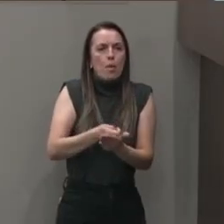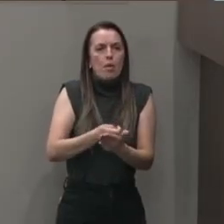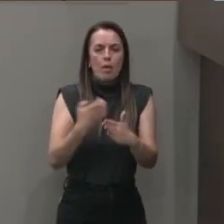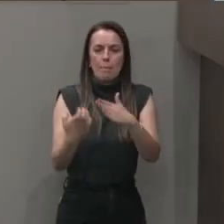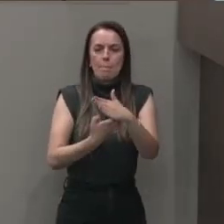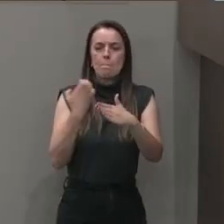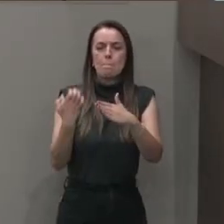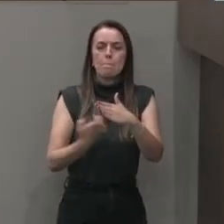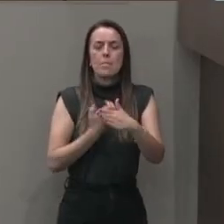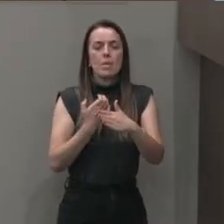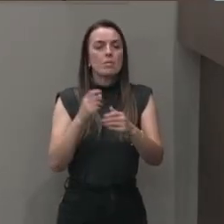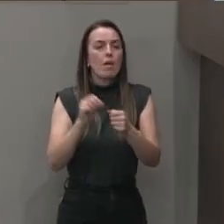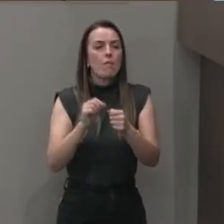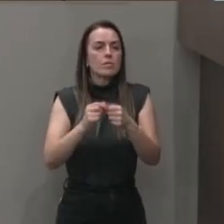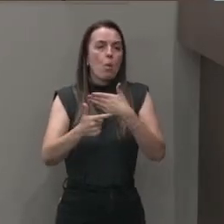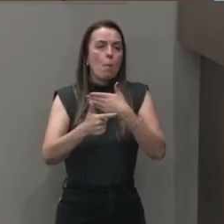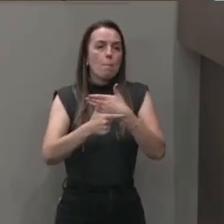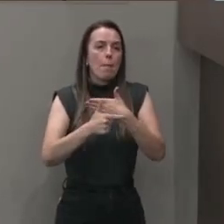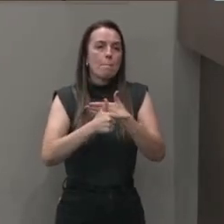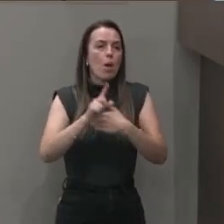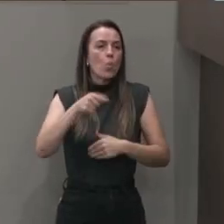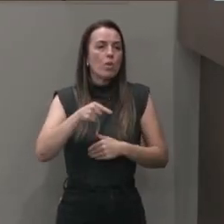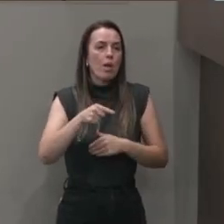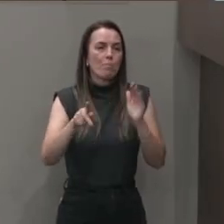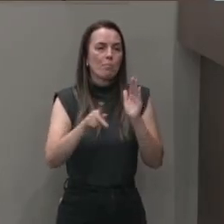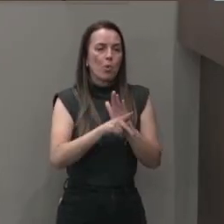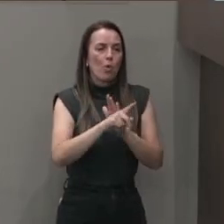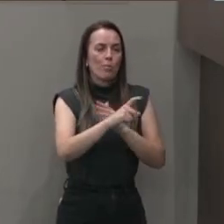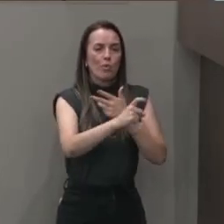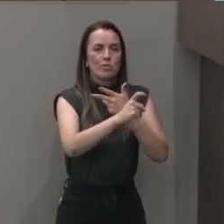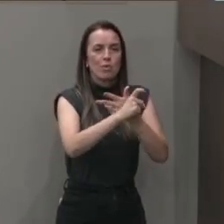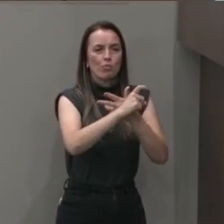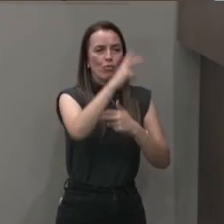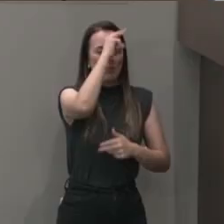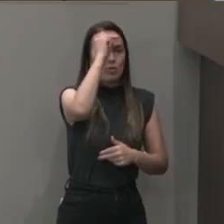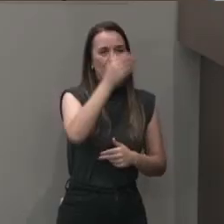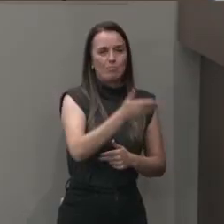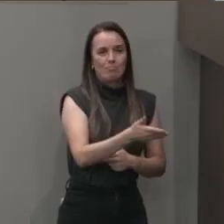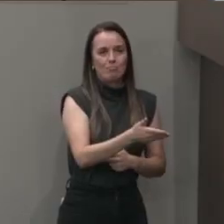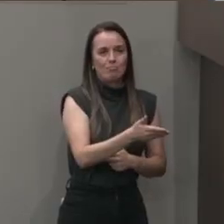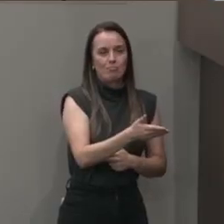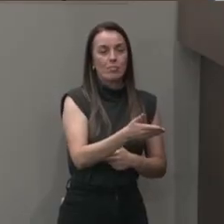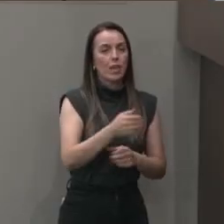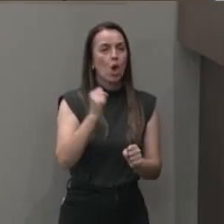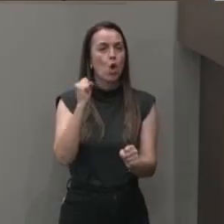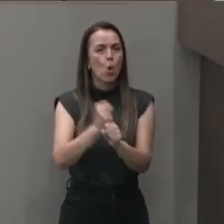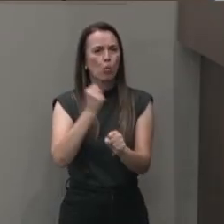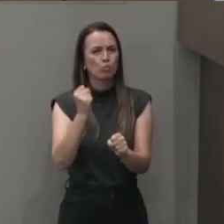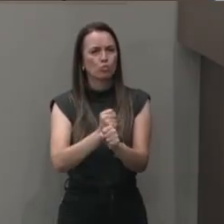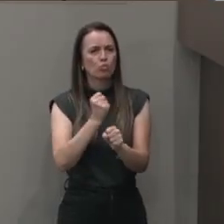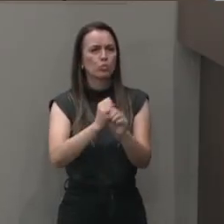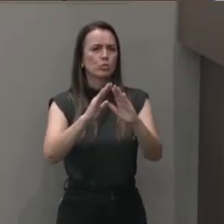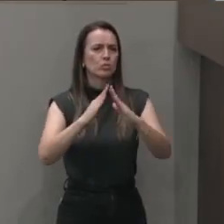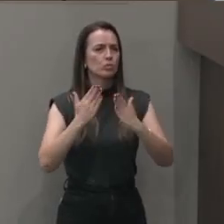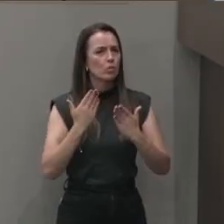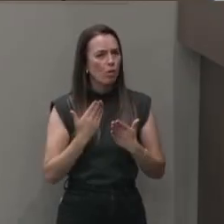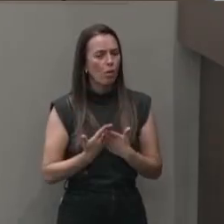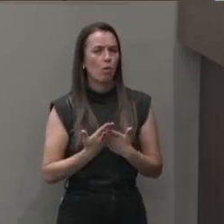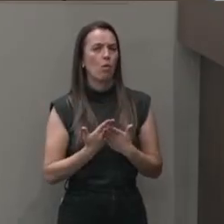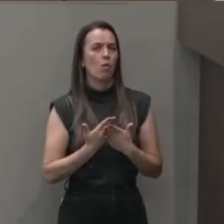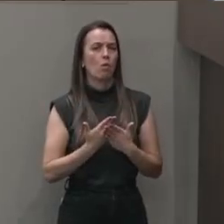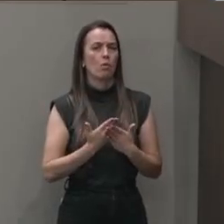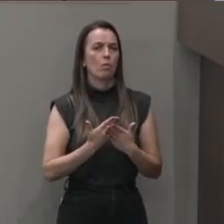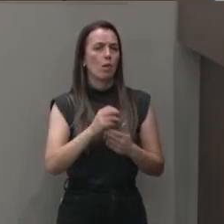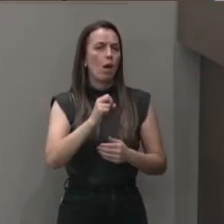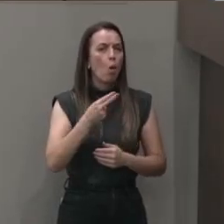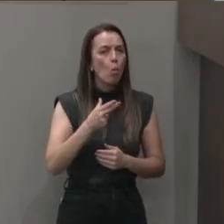a cumprir o papel que é do município. A construção de escolas e a disponibilização